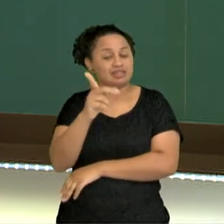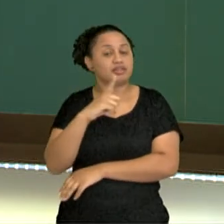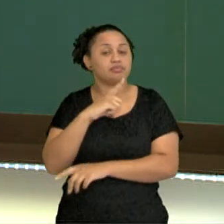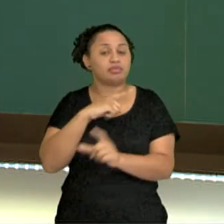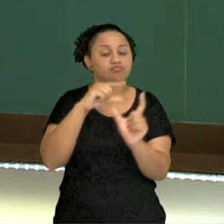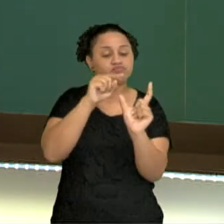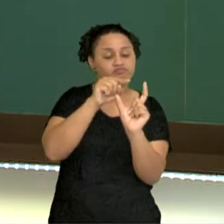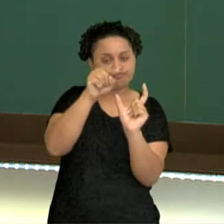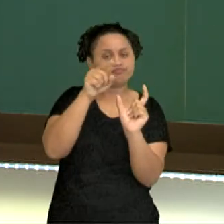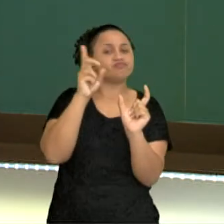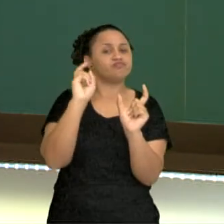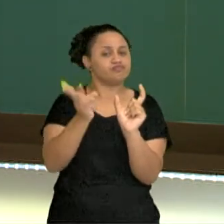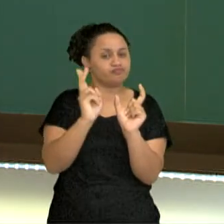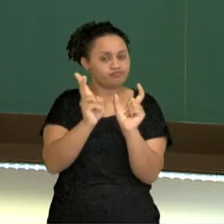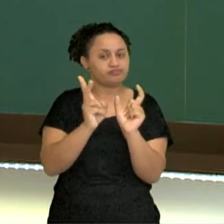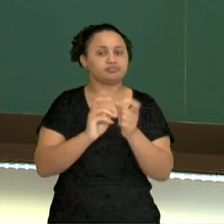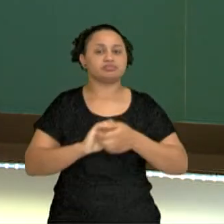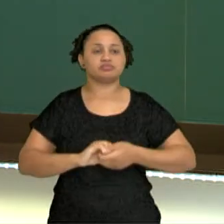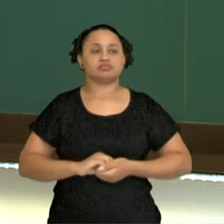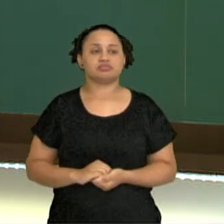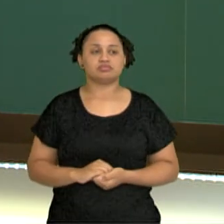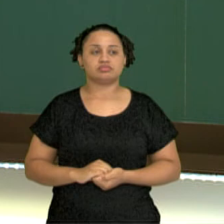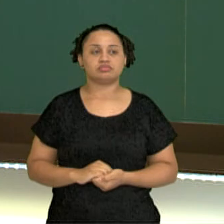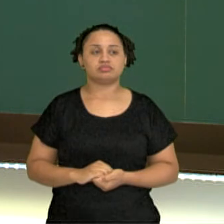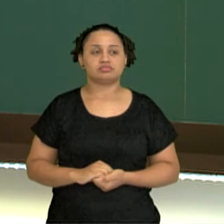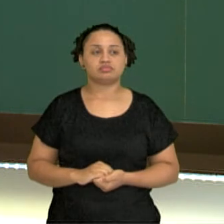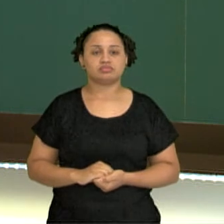levam acento.